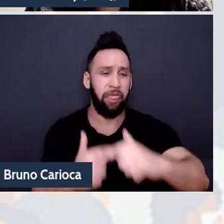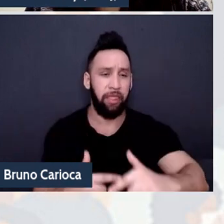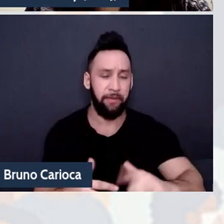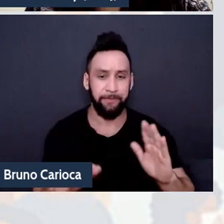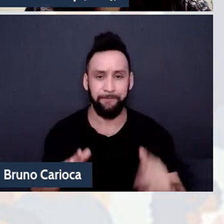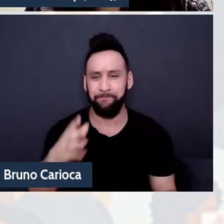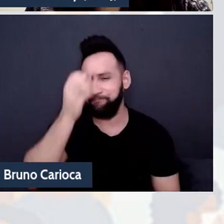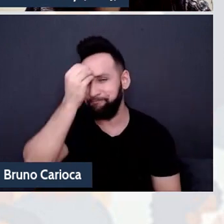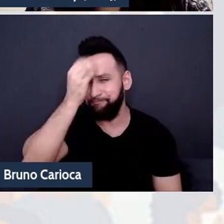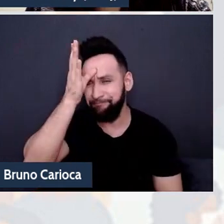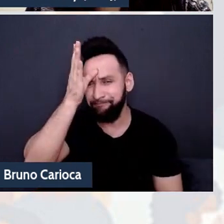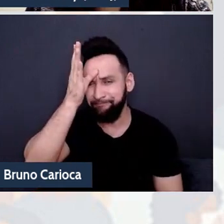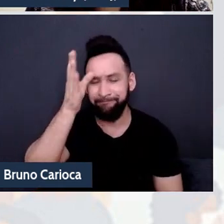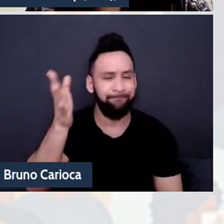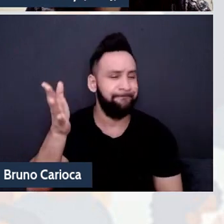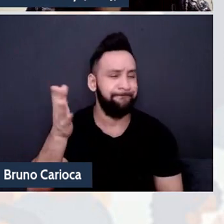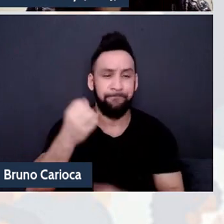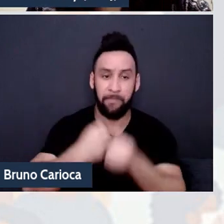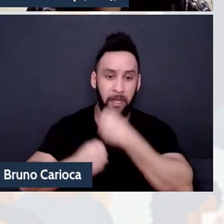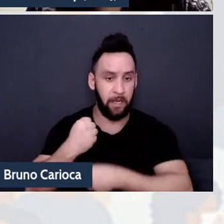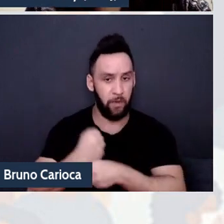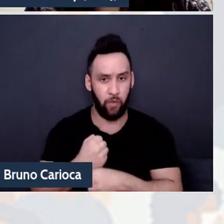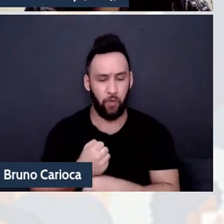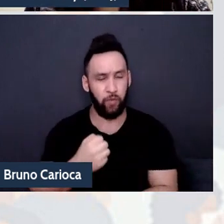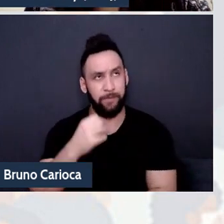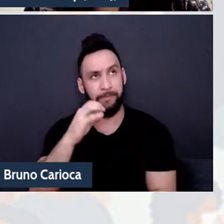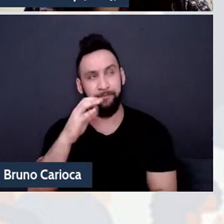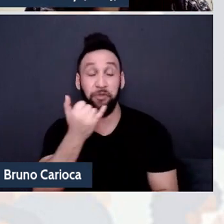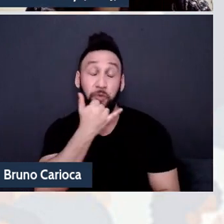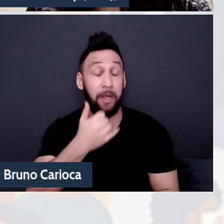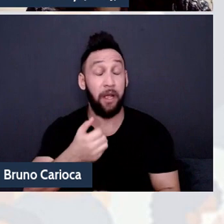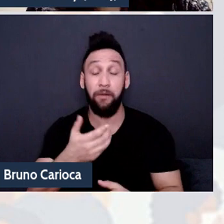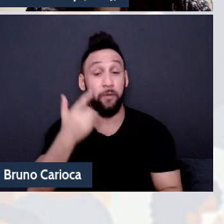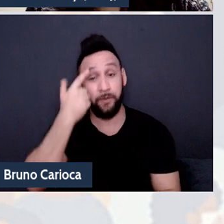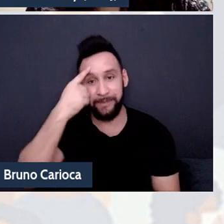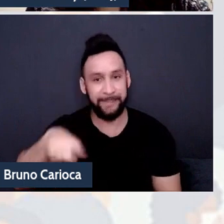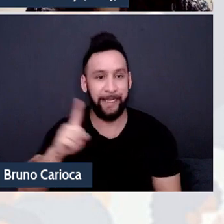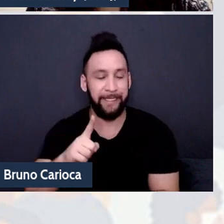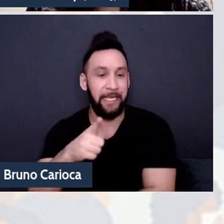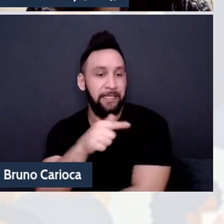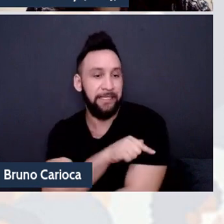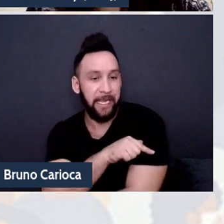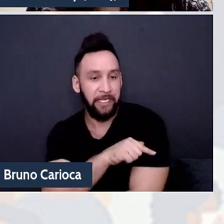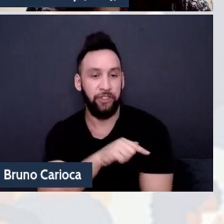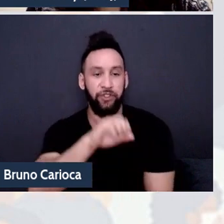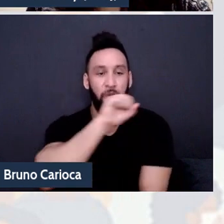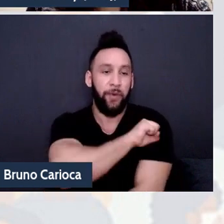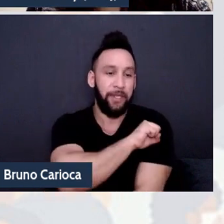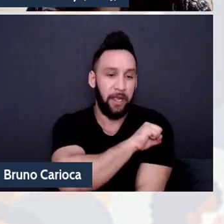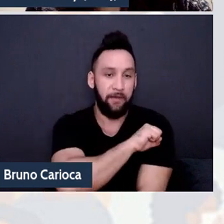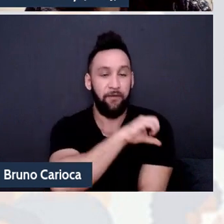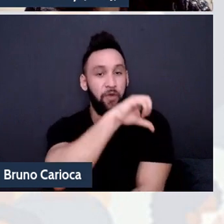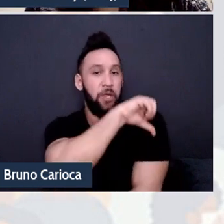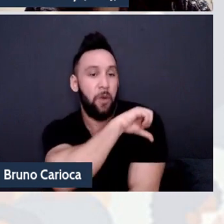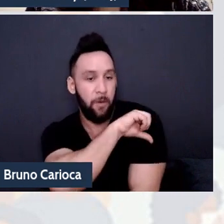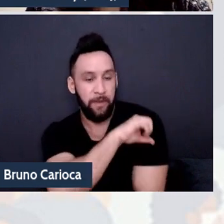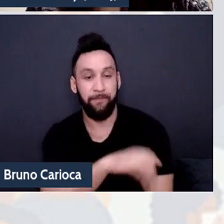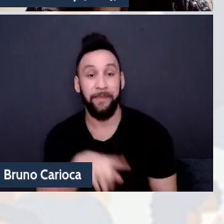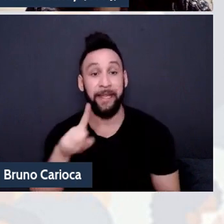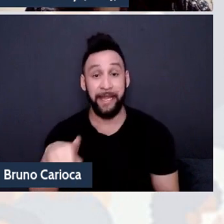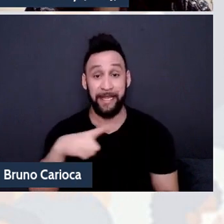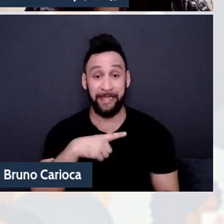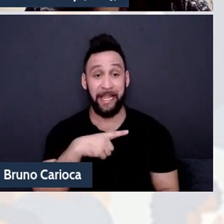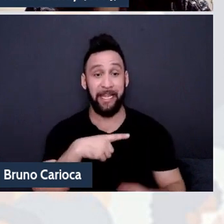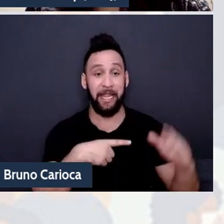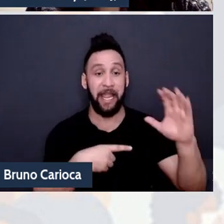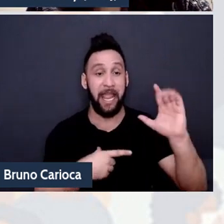é do oitavo ou nono ano, você tem aqui, né? Construção de repertório lexical, pronúncia, acho que é sexto